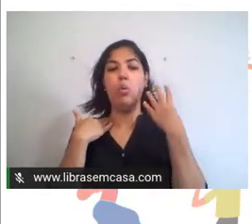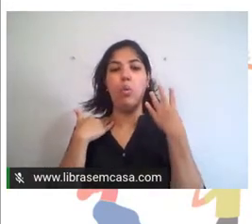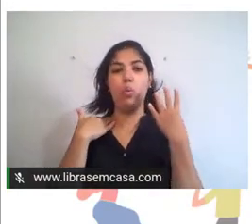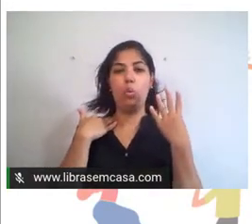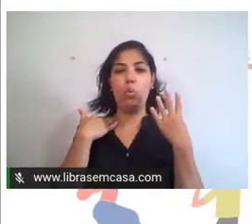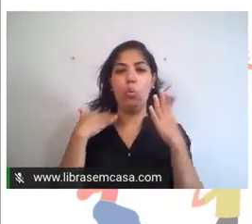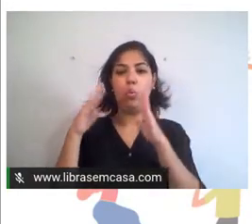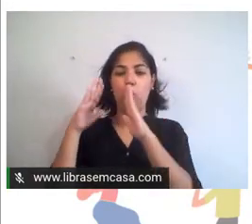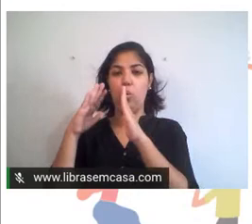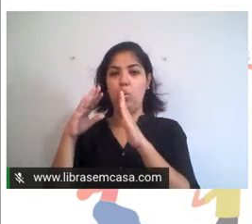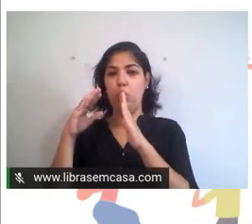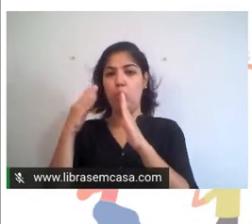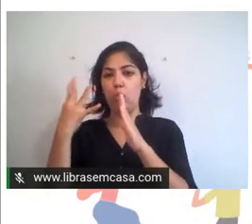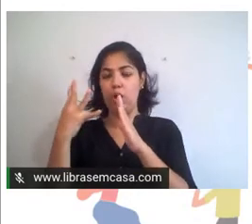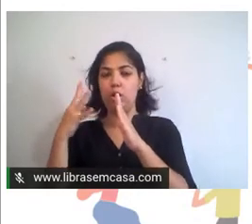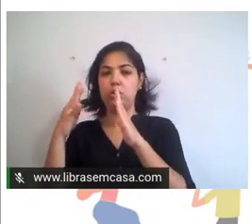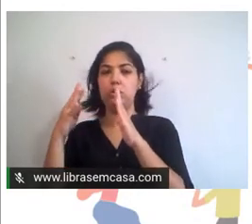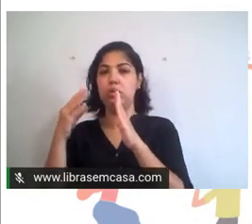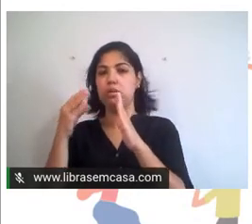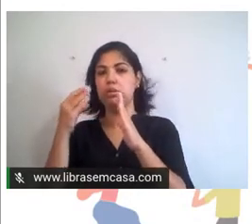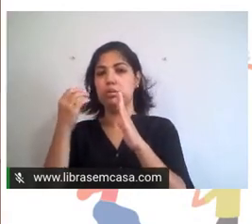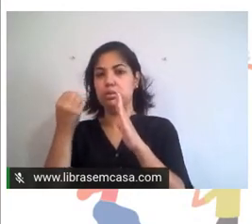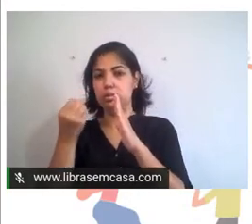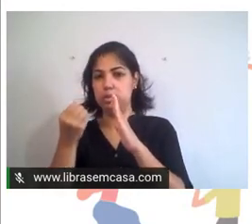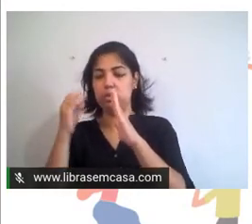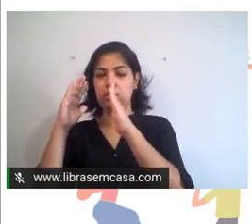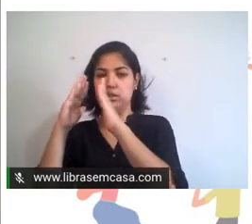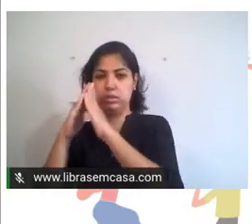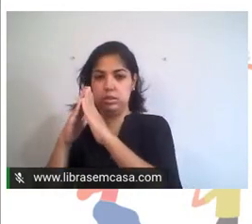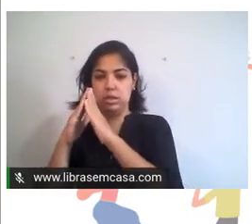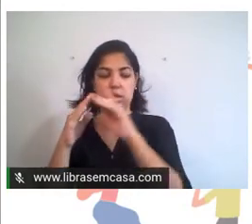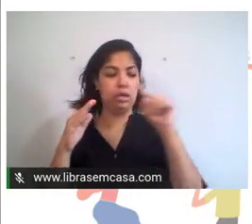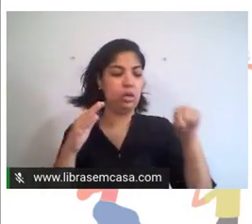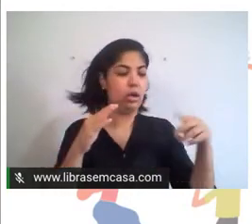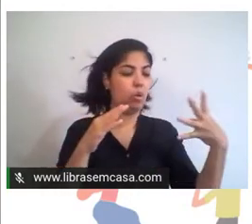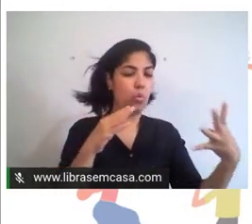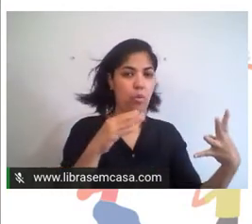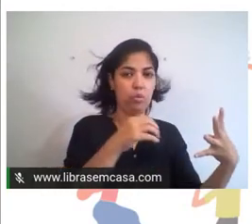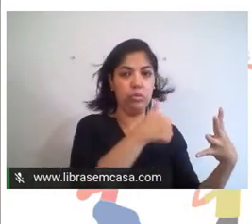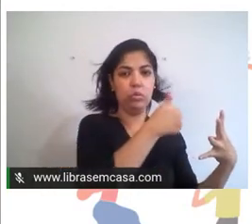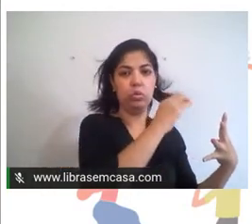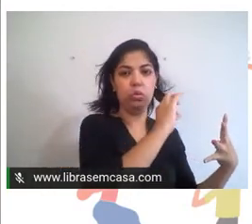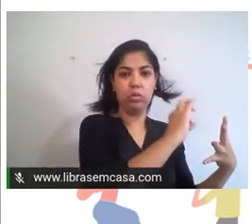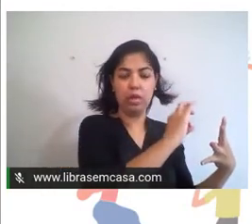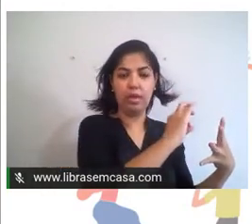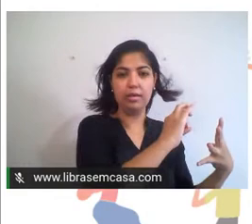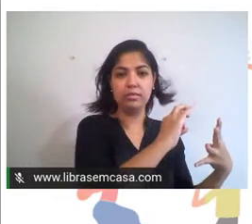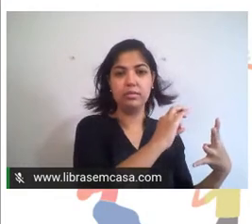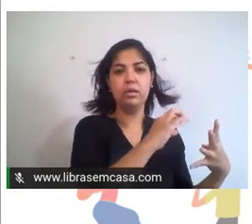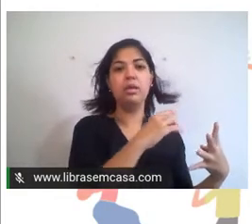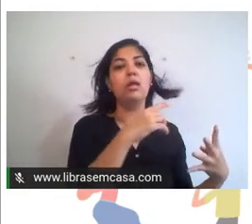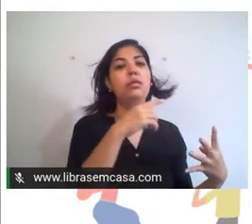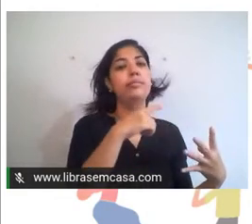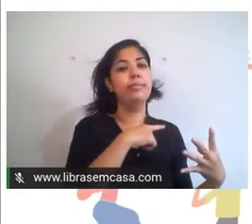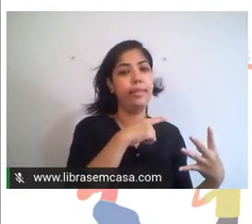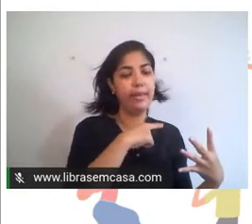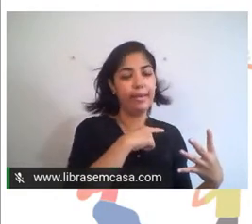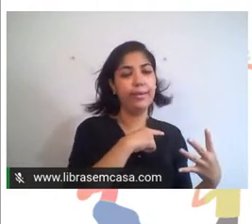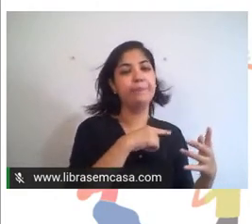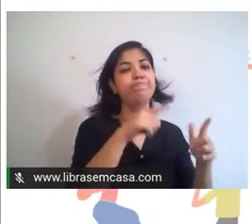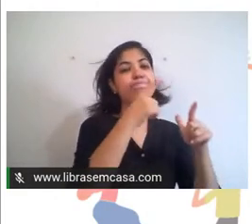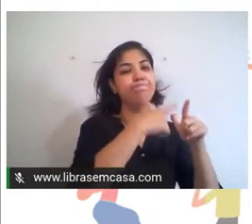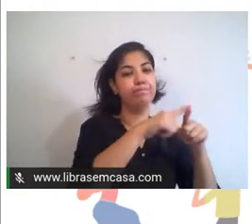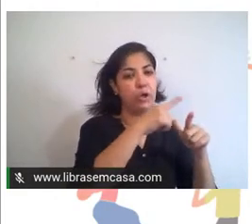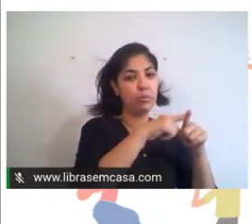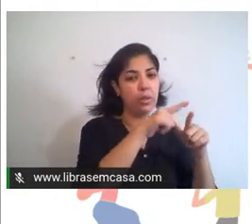uma situação de insegurança alimentar, que vai variar de uma situação de insegurança leve até uma situação